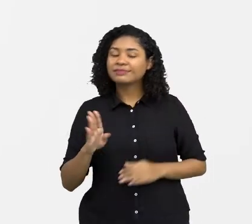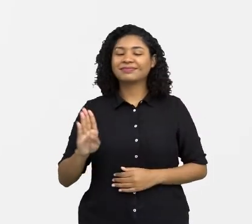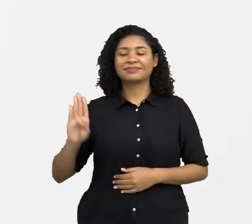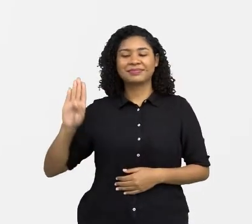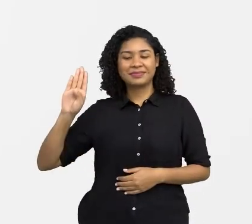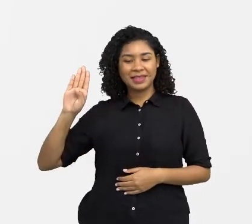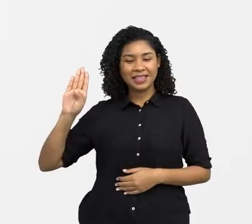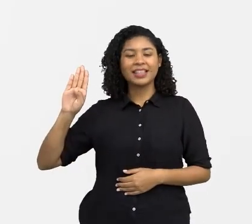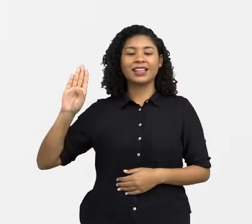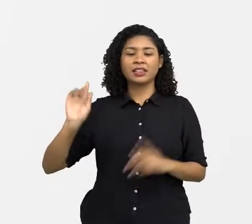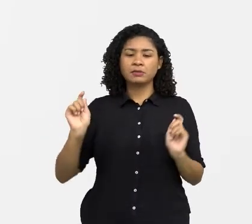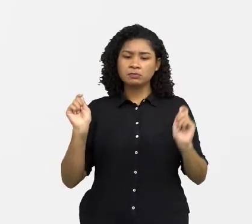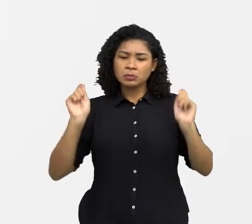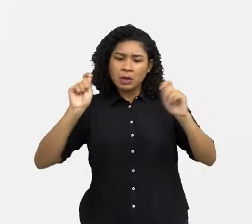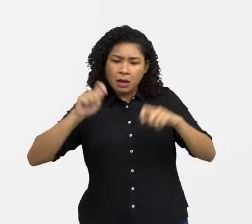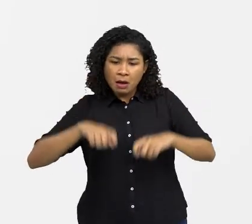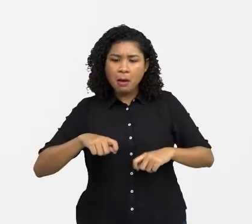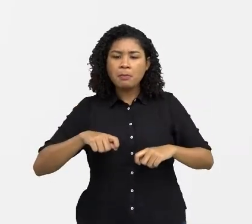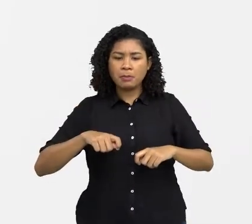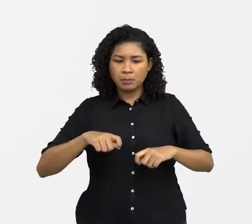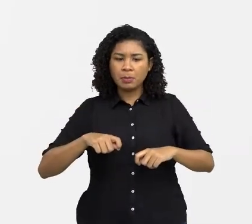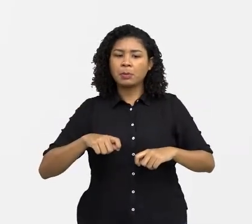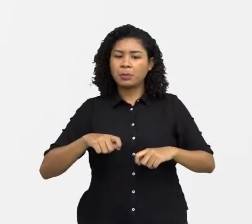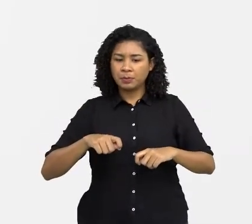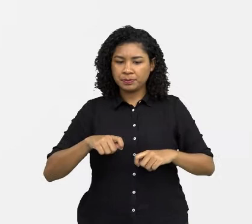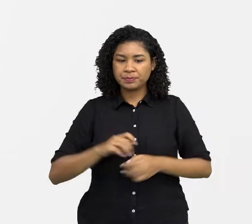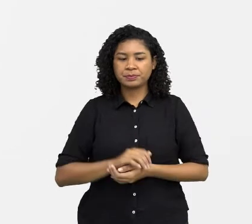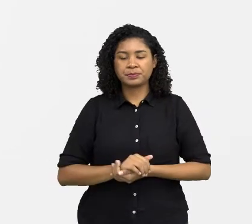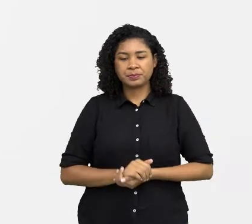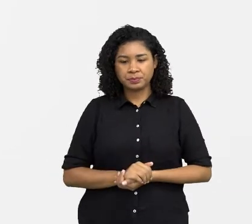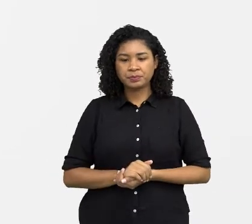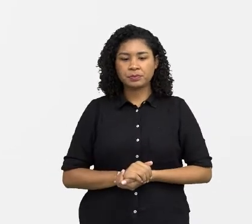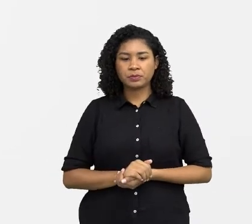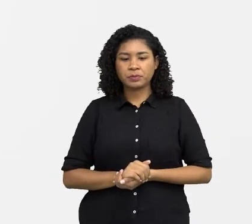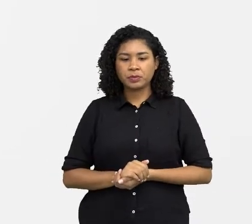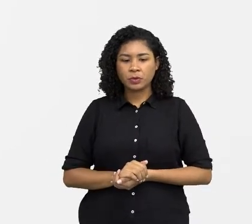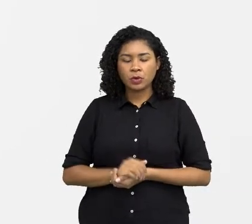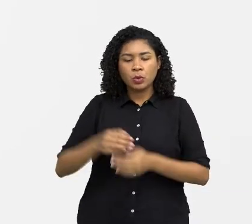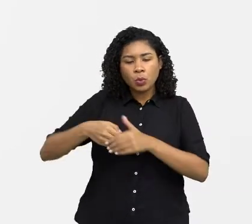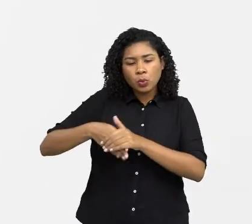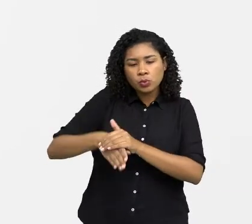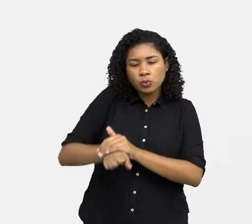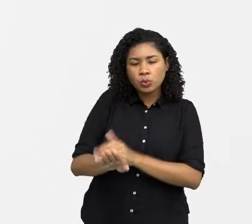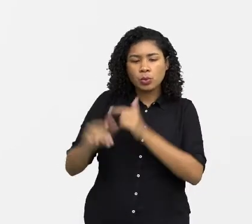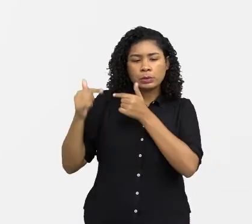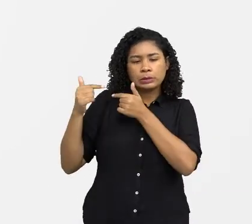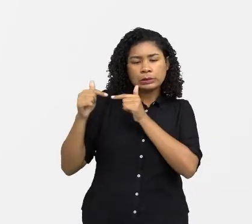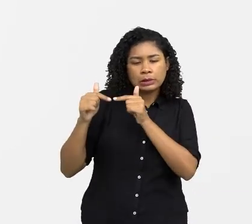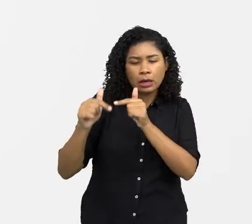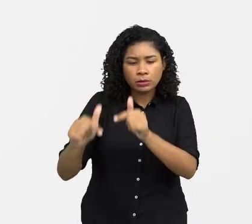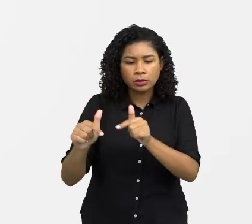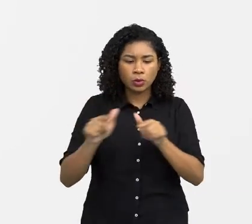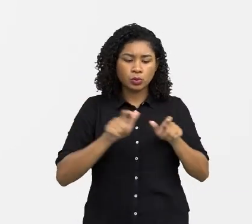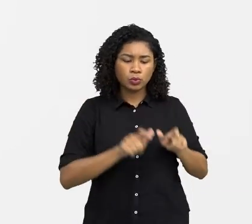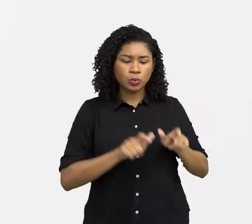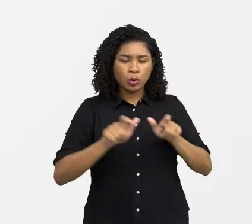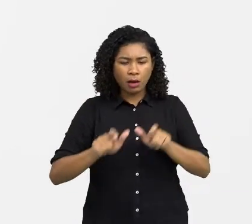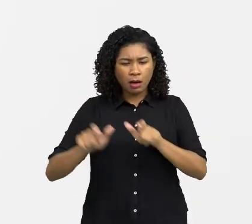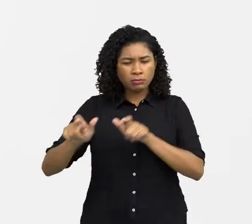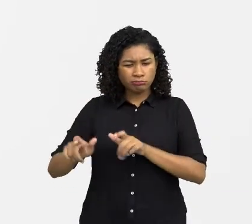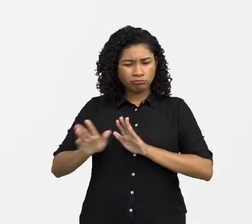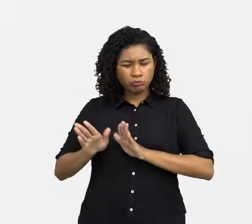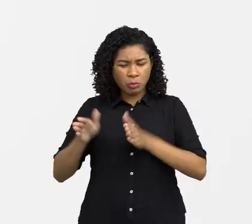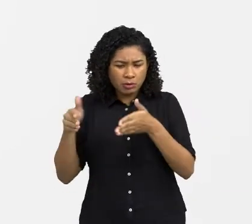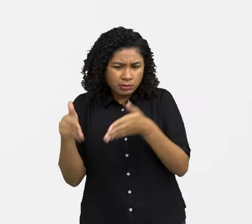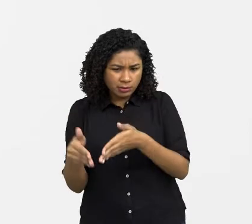aí. Possibilitou a mundialização de hábitos dos lugares pelo mundo. Então, aquilo que a gente falou na aula, né?